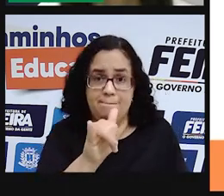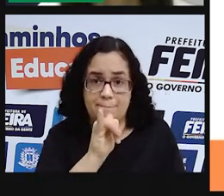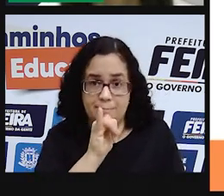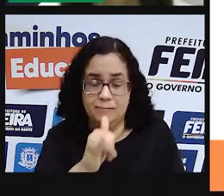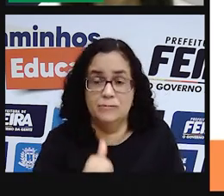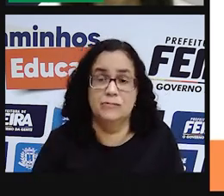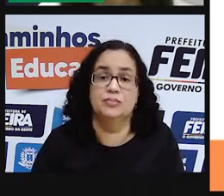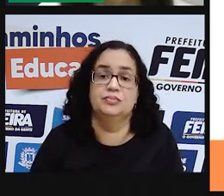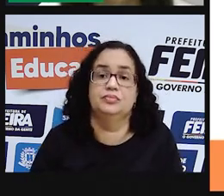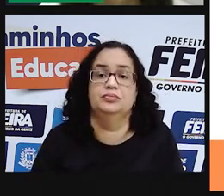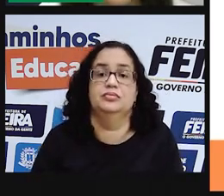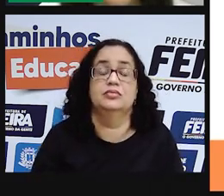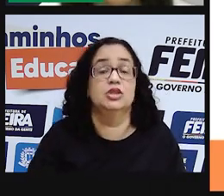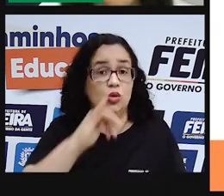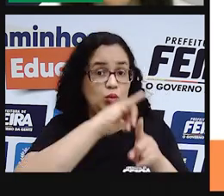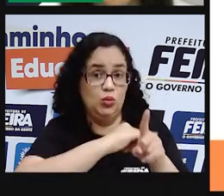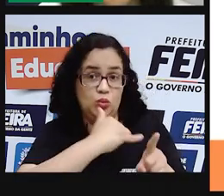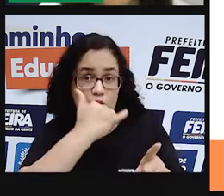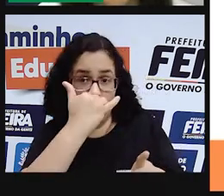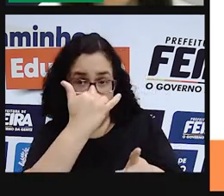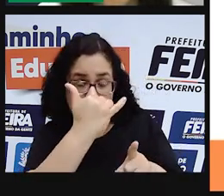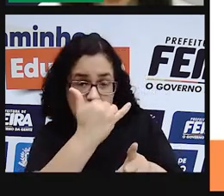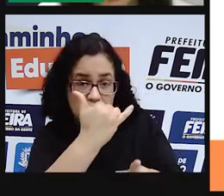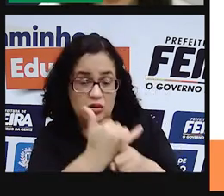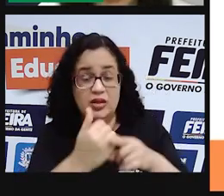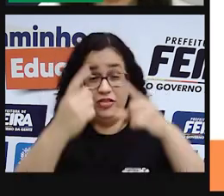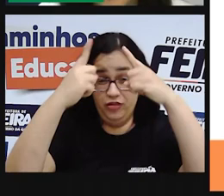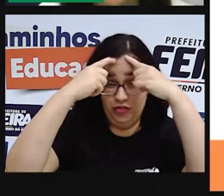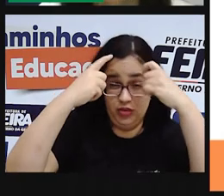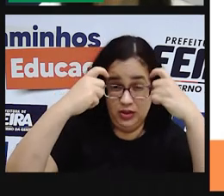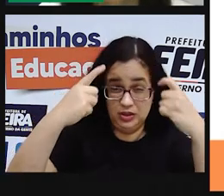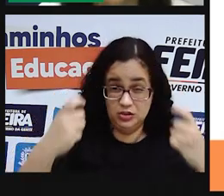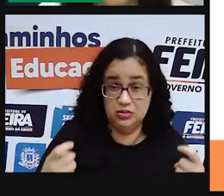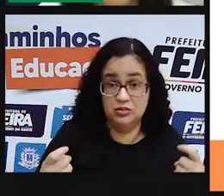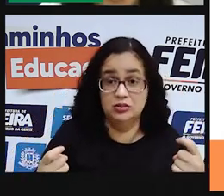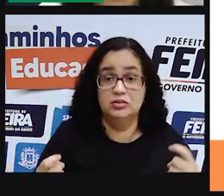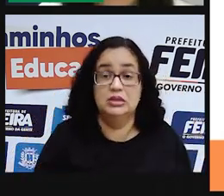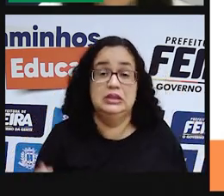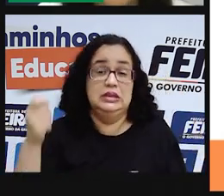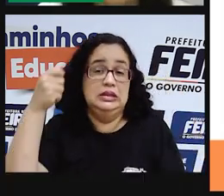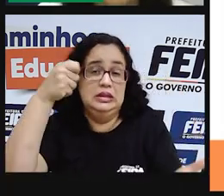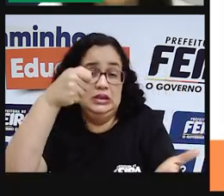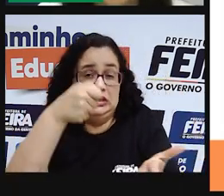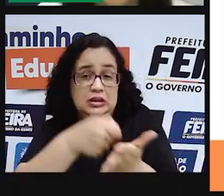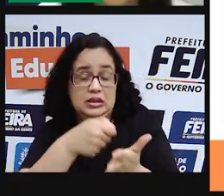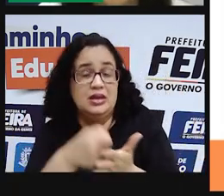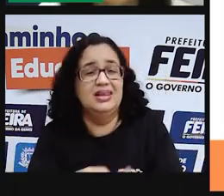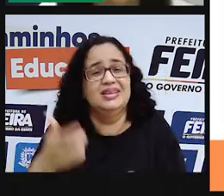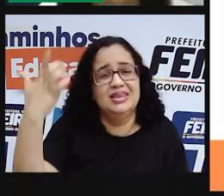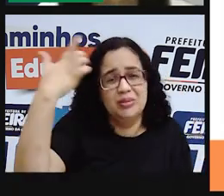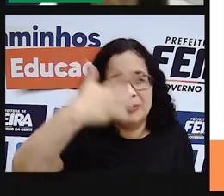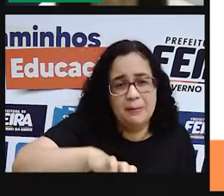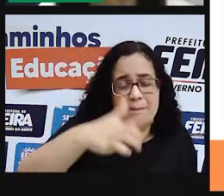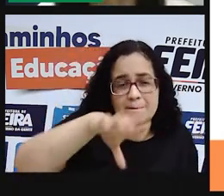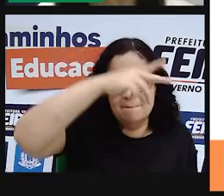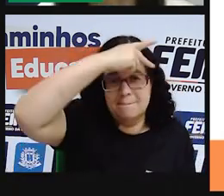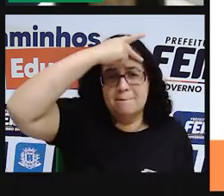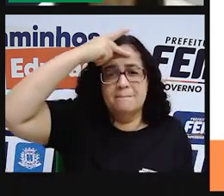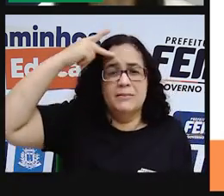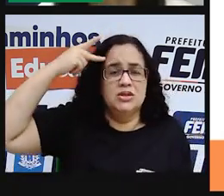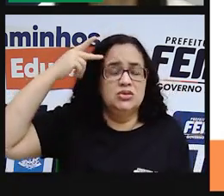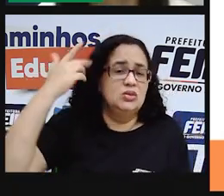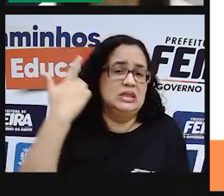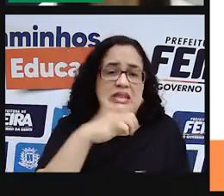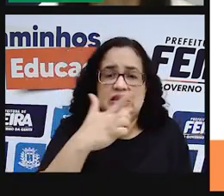informações. Bullying é a prática de atos violentos, intencionais e repetidos contra uma pessoa